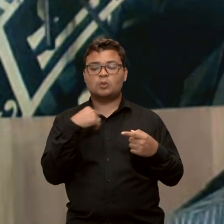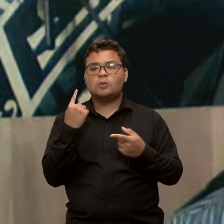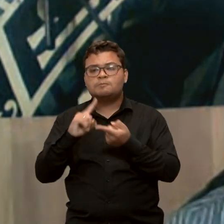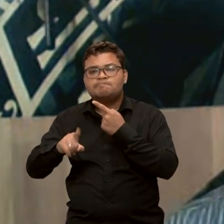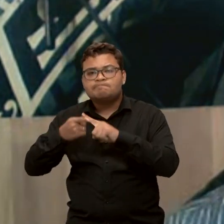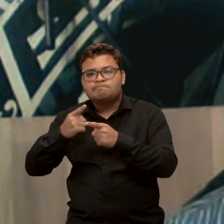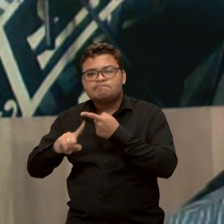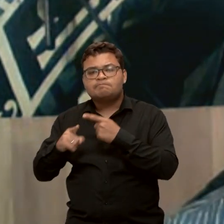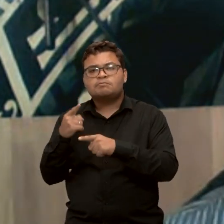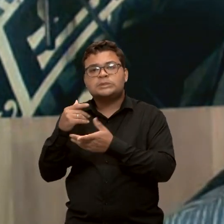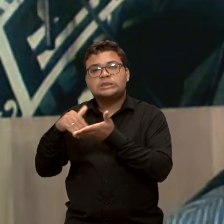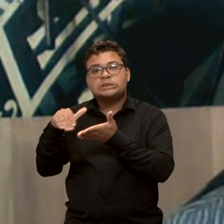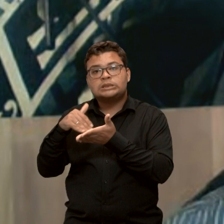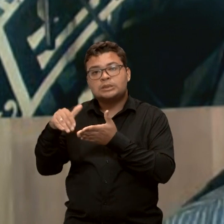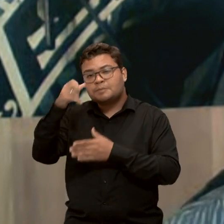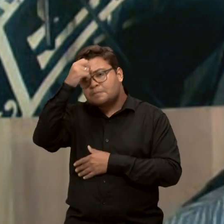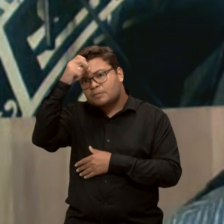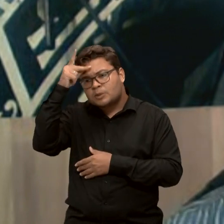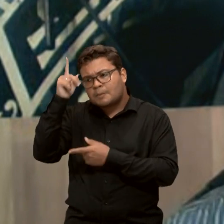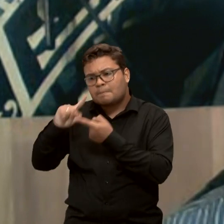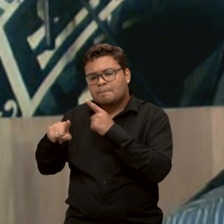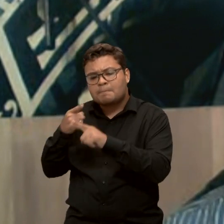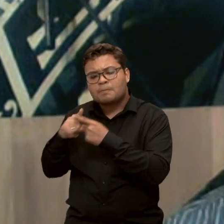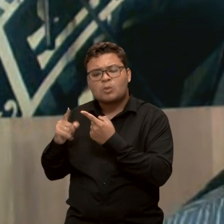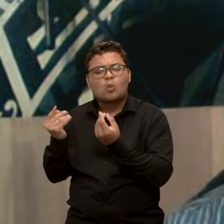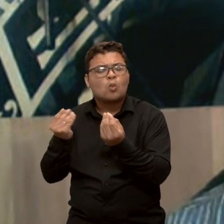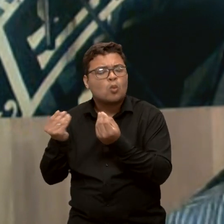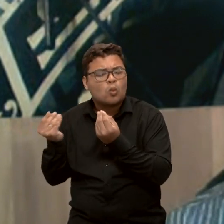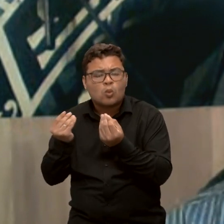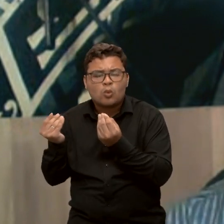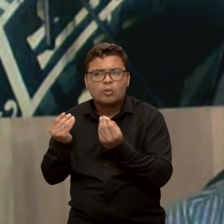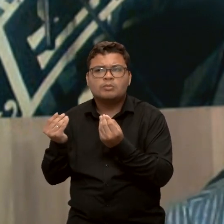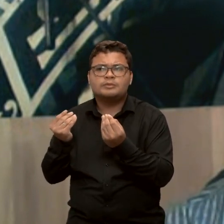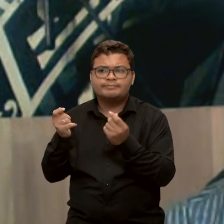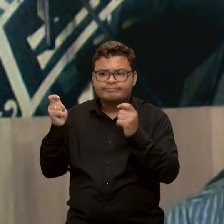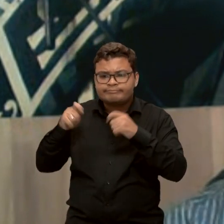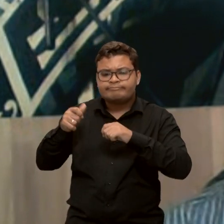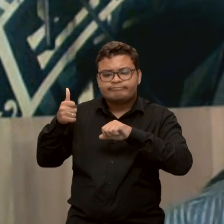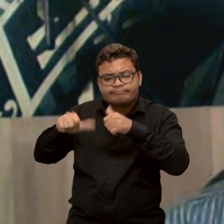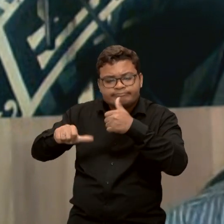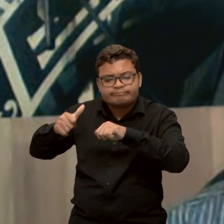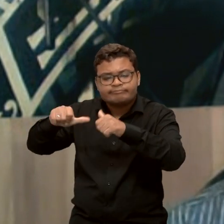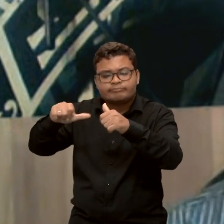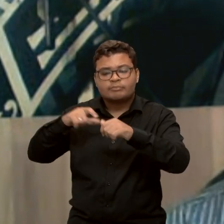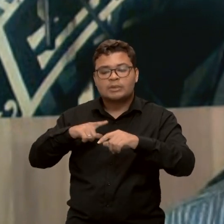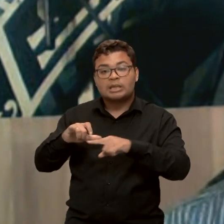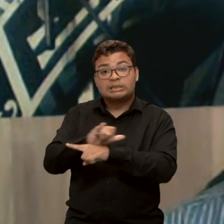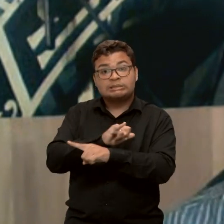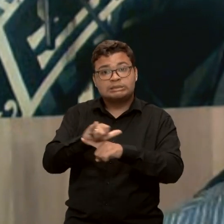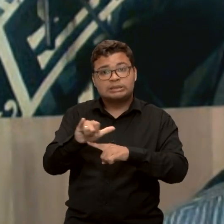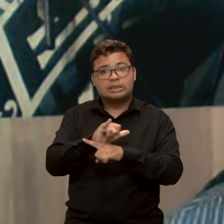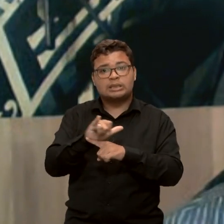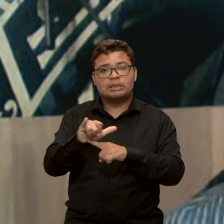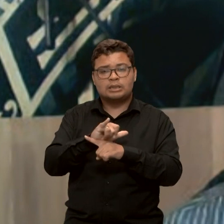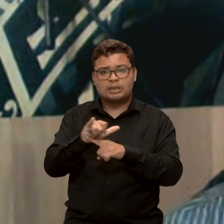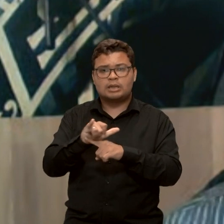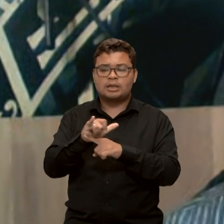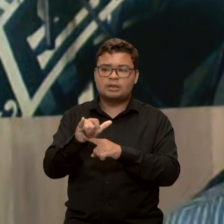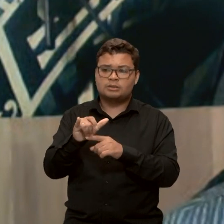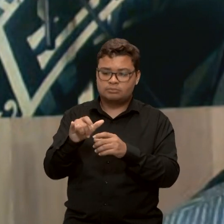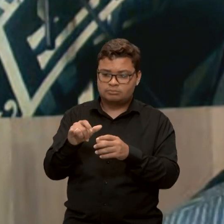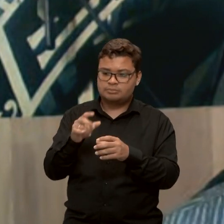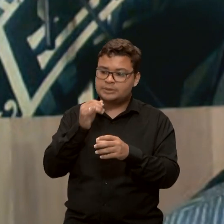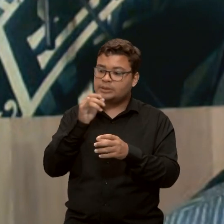faz com a Secretaria de Saúde. Mas a gente pode ir muito além. Atualmente, a gente começou